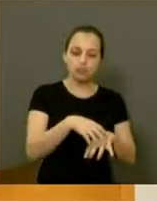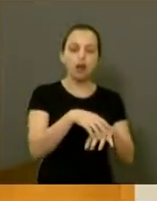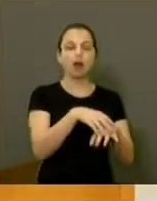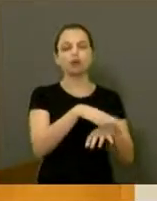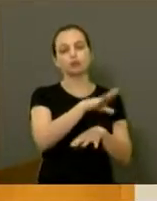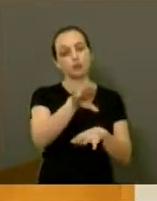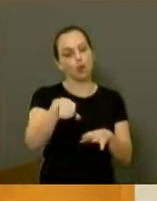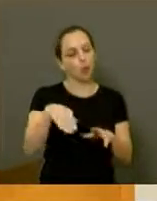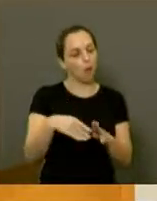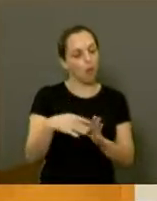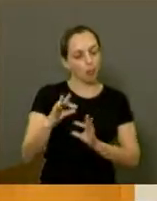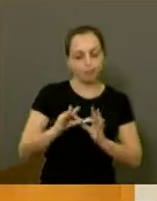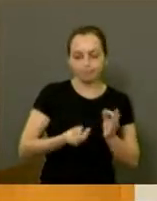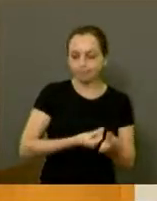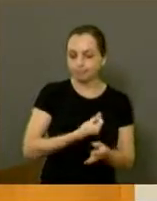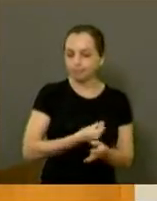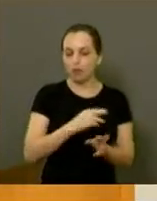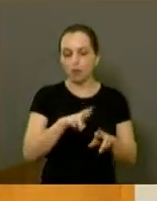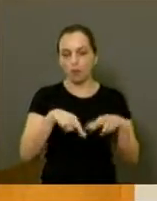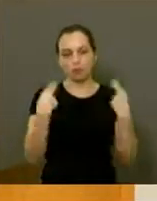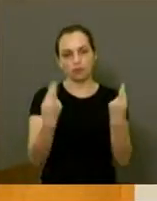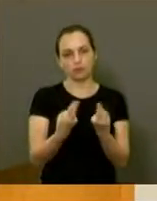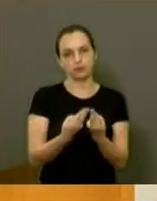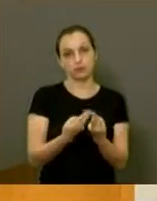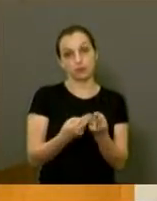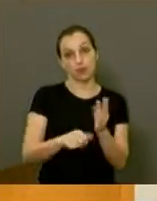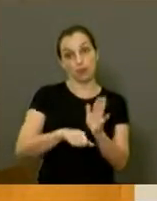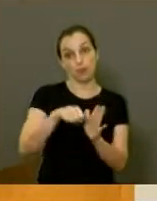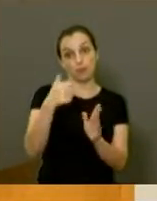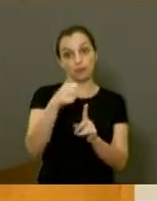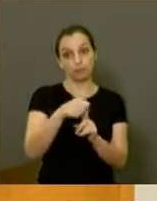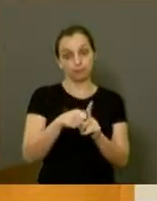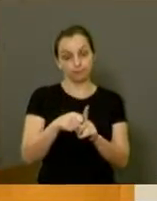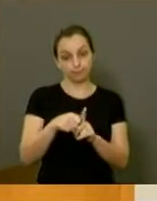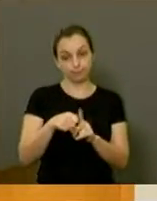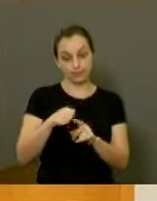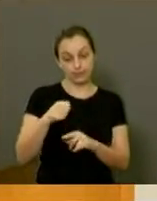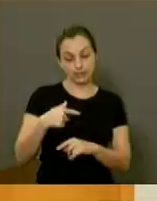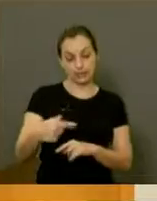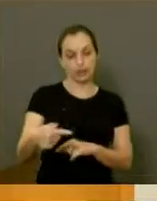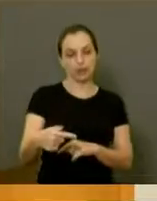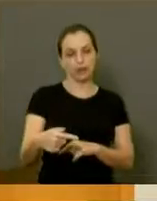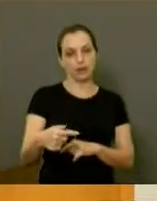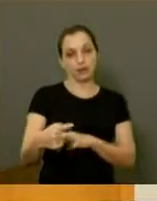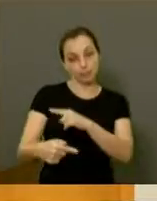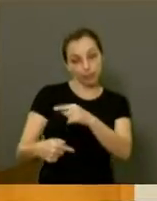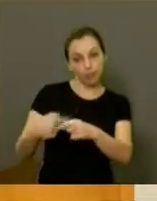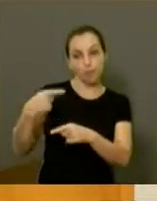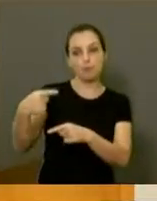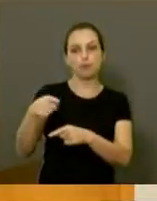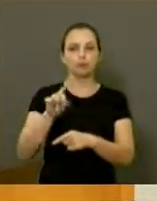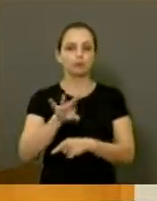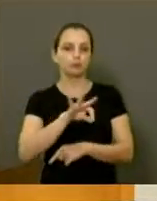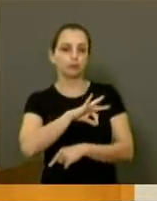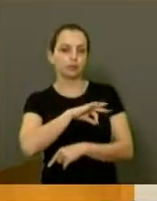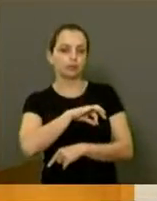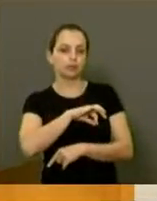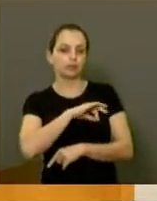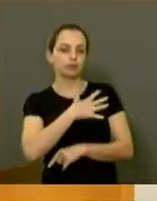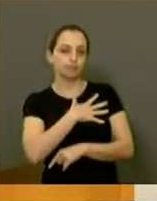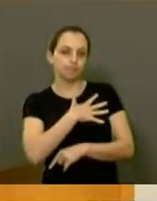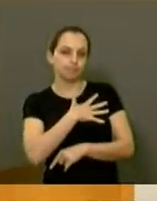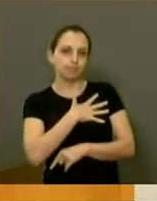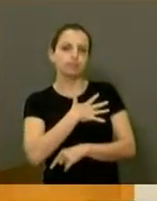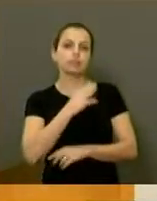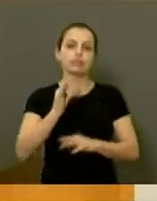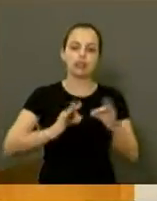trânsito, né? Todos os envolvidos na reunião. Isso foi a primeira semana. A partir daí, só a Polícia Militar que fez